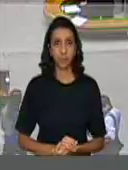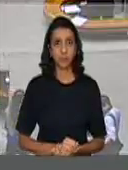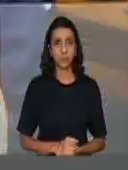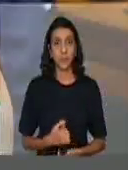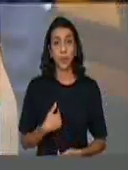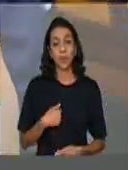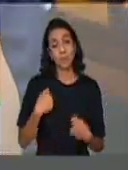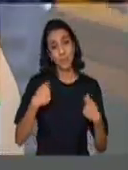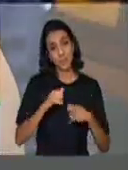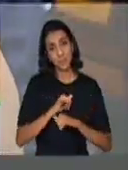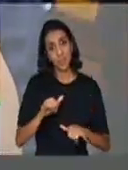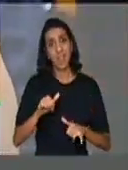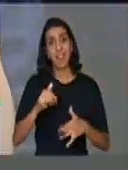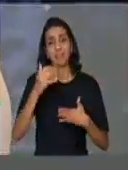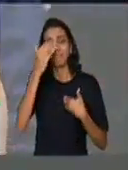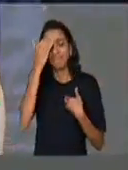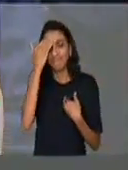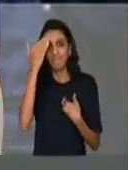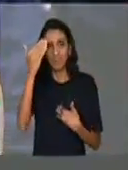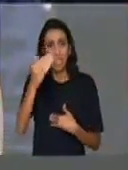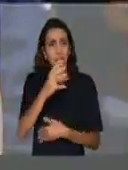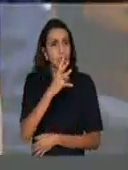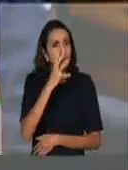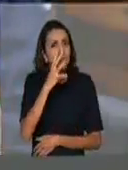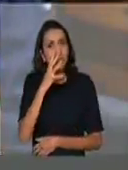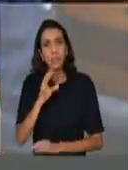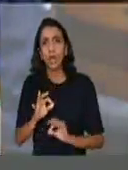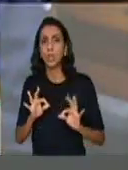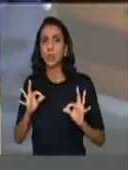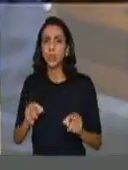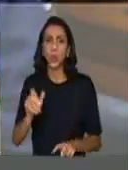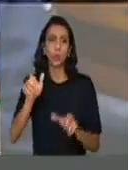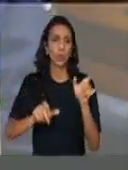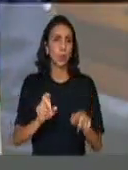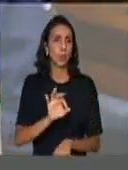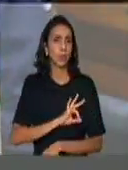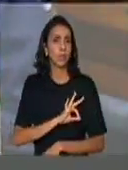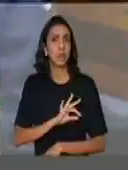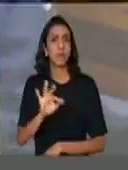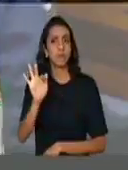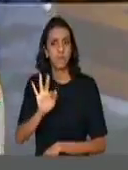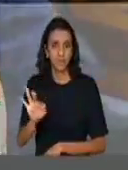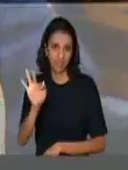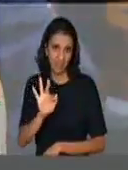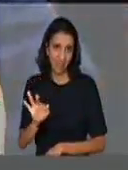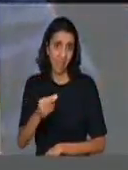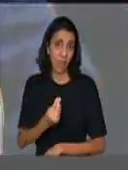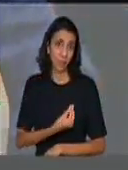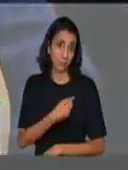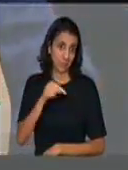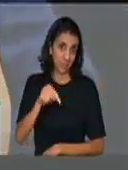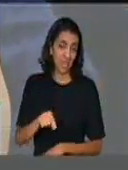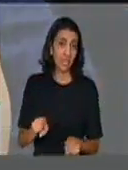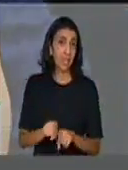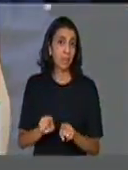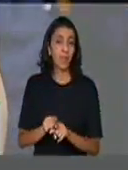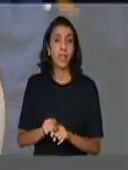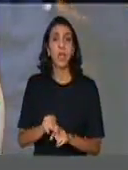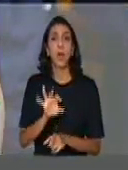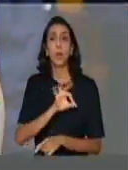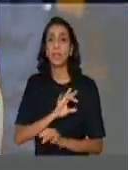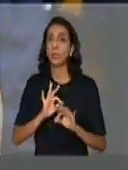minha gratidão e admiração por todos os policiais federais que estão aqui e de todo o